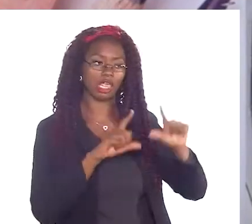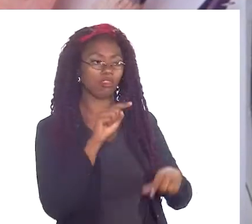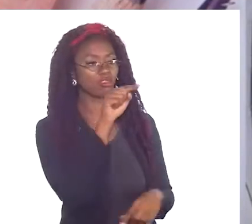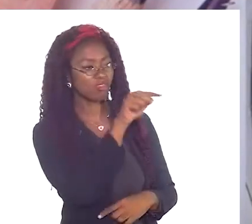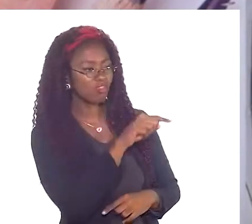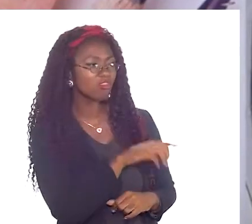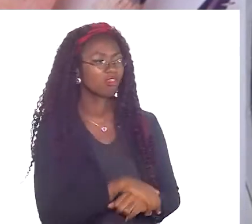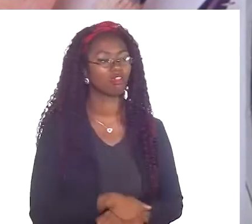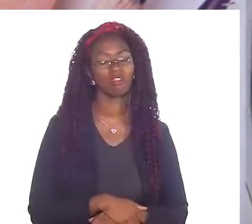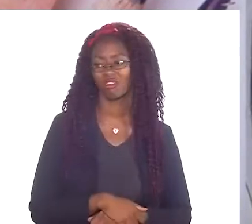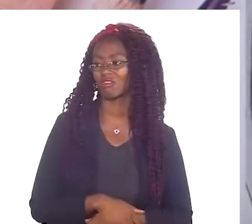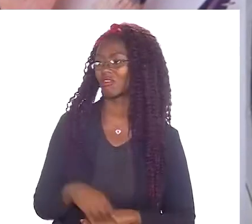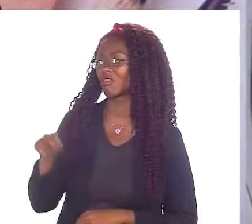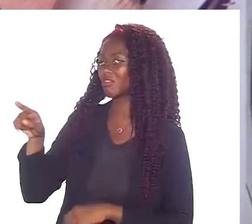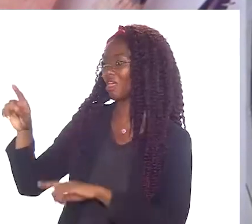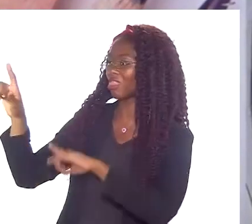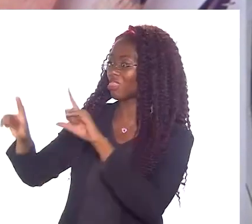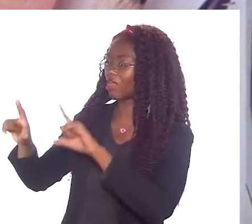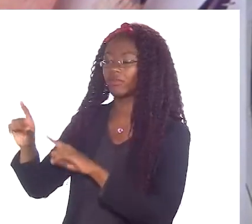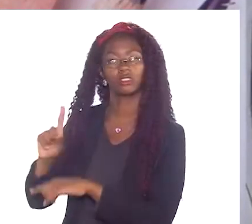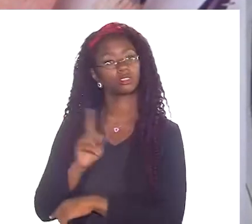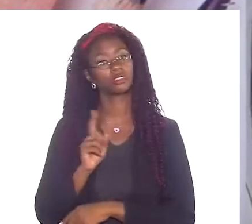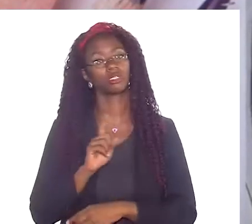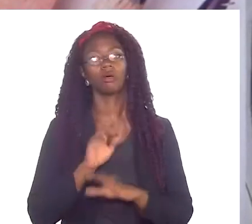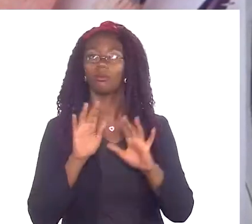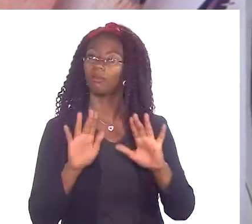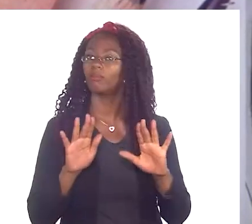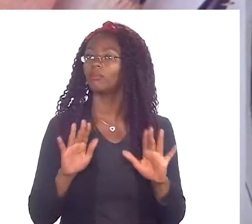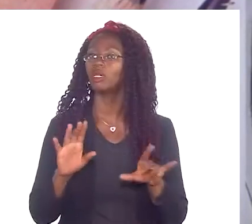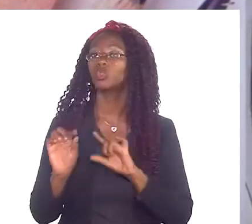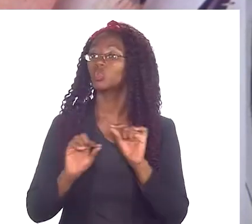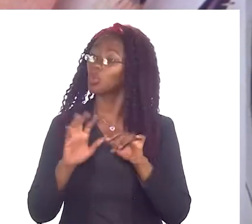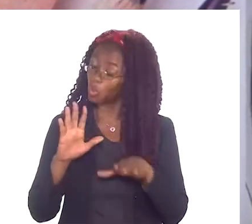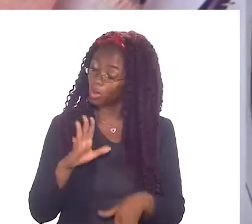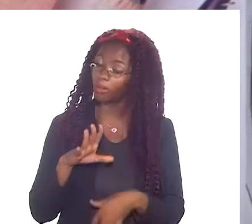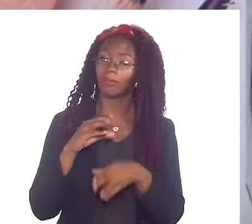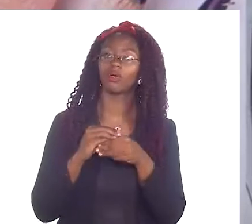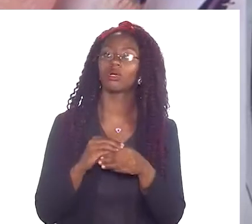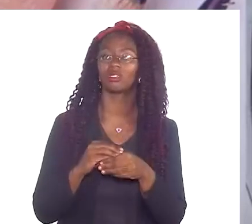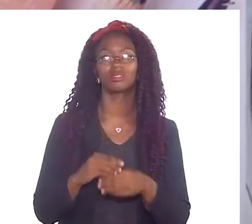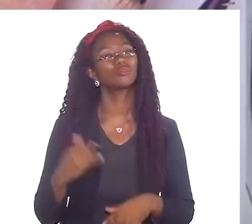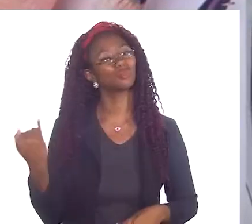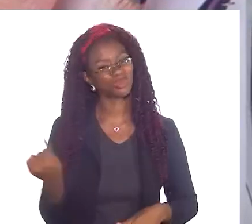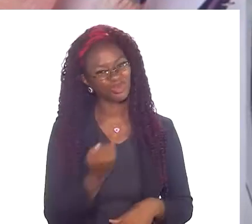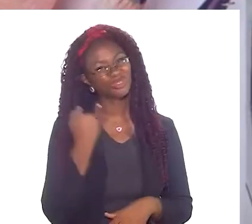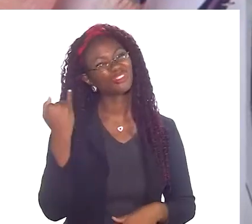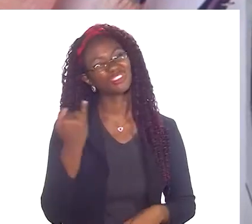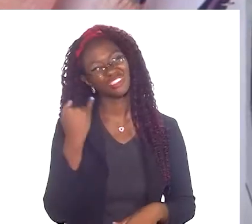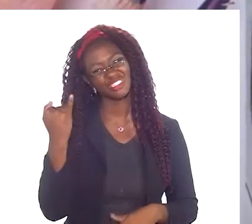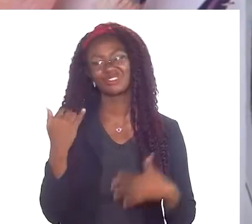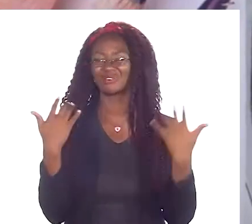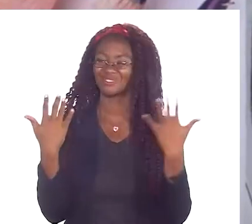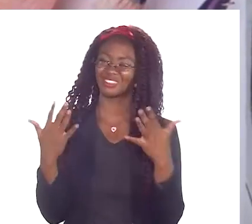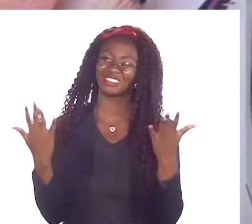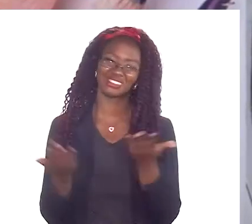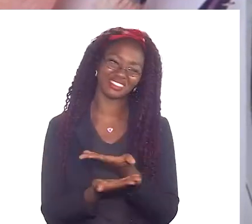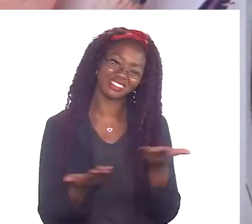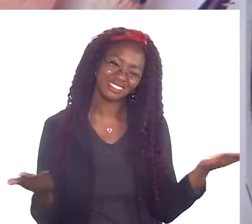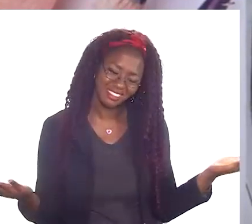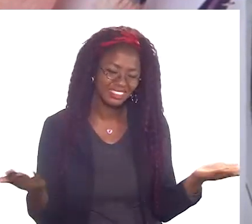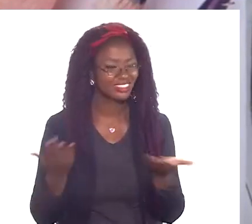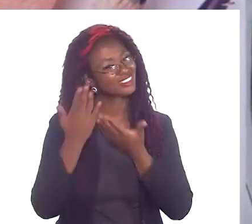repórter, TV tal, repórter, outra TV tal, mas, né, o que eu agreguei naquilo? Fantástico,